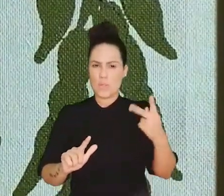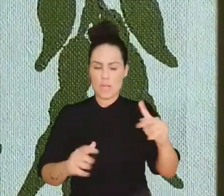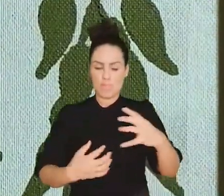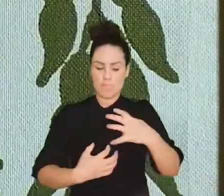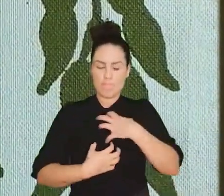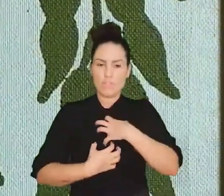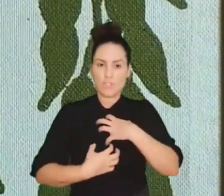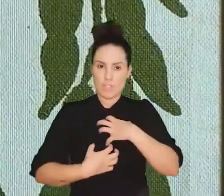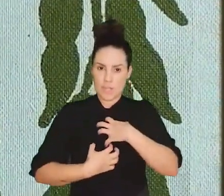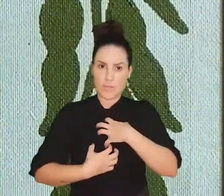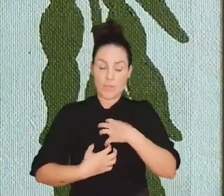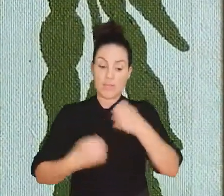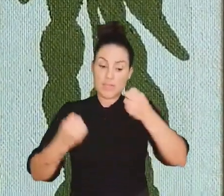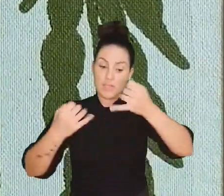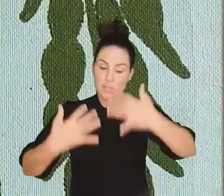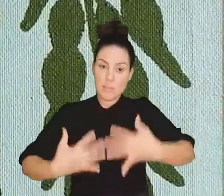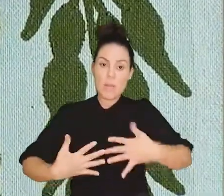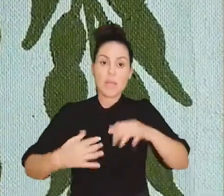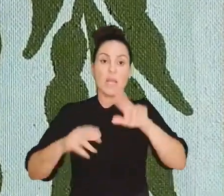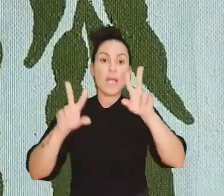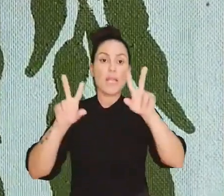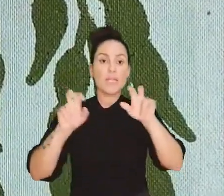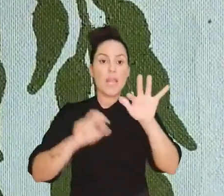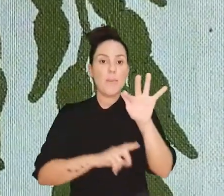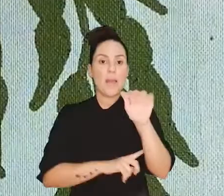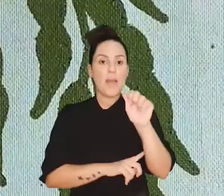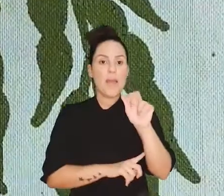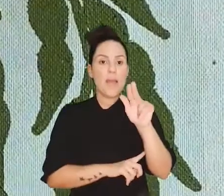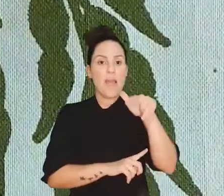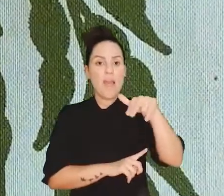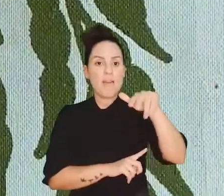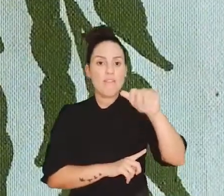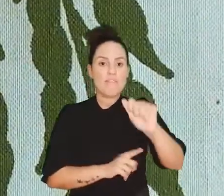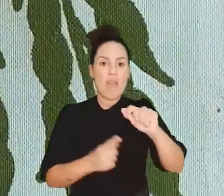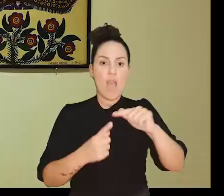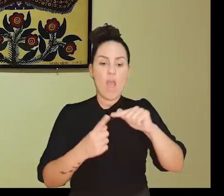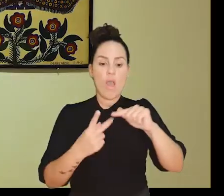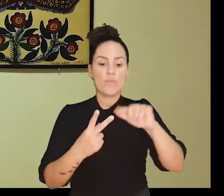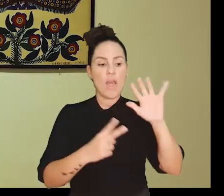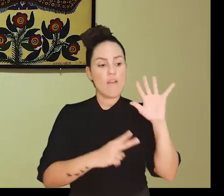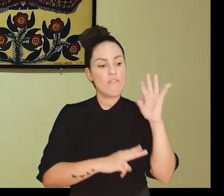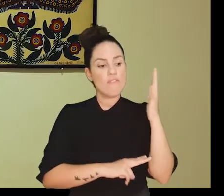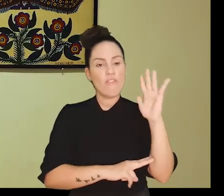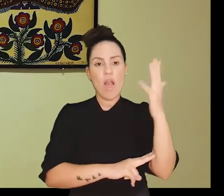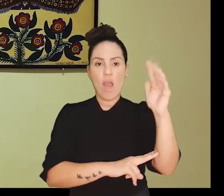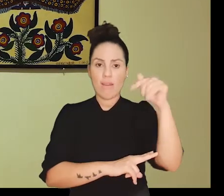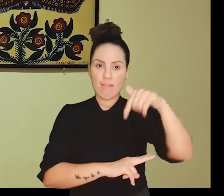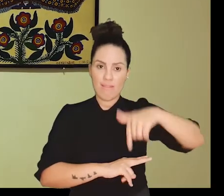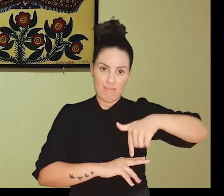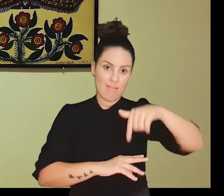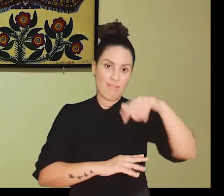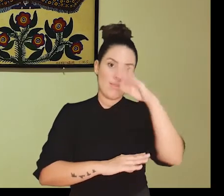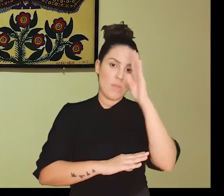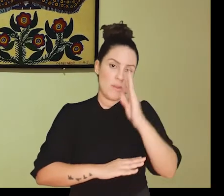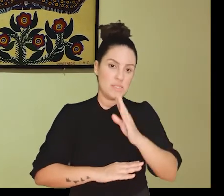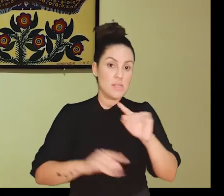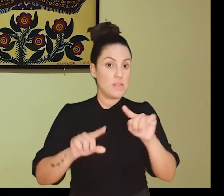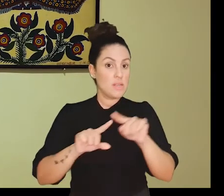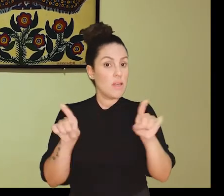singular, de um autodidata pleno. Ao mesmo tempo em que encontramos exemplares da fauna e flora